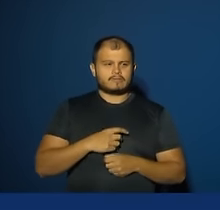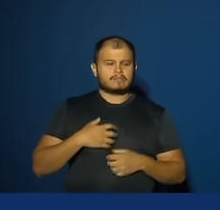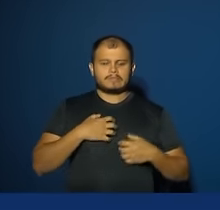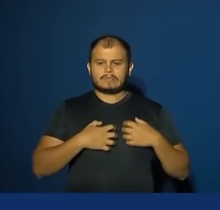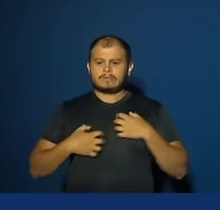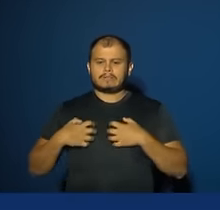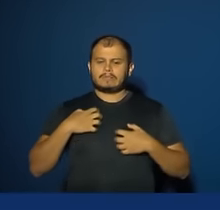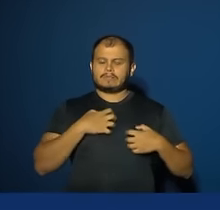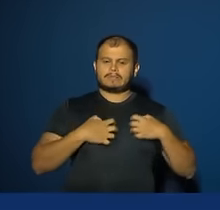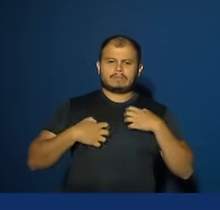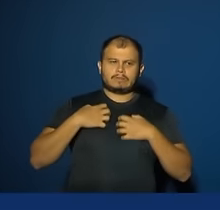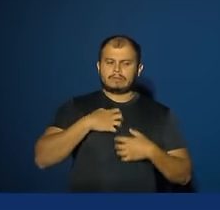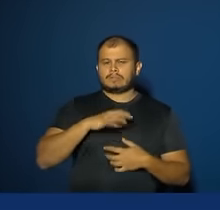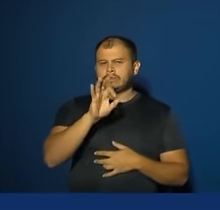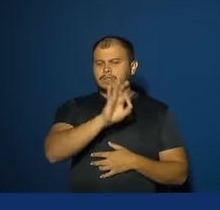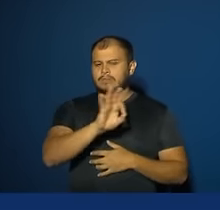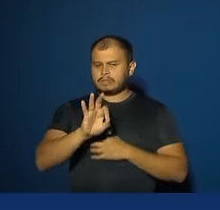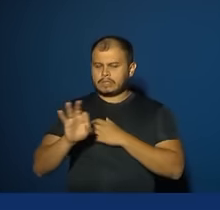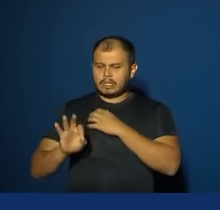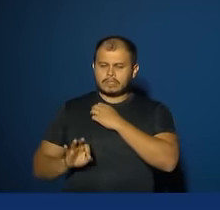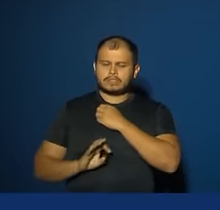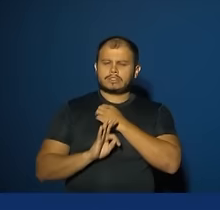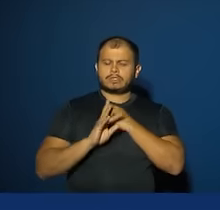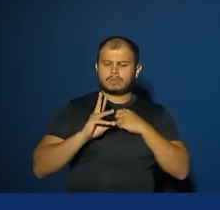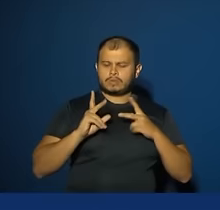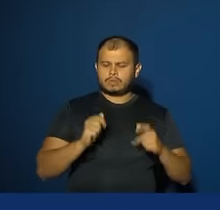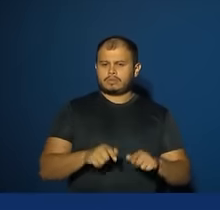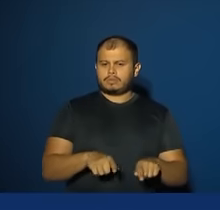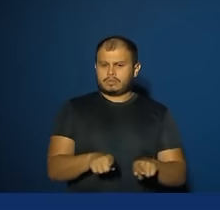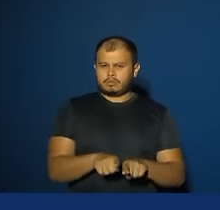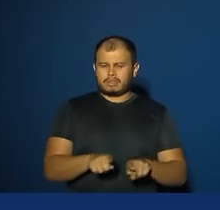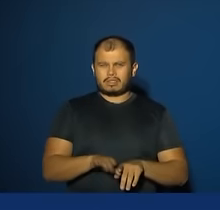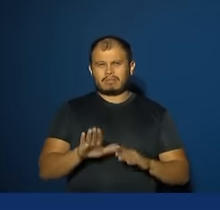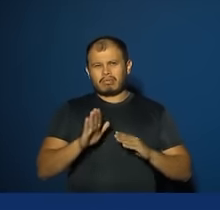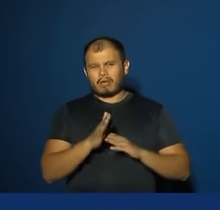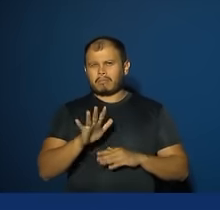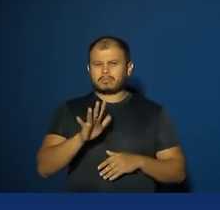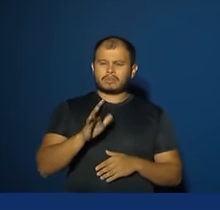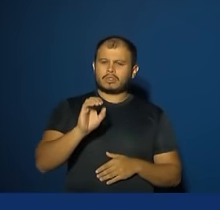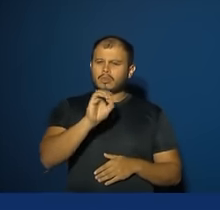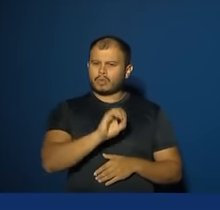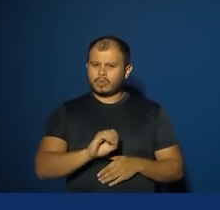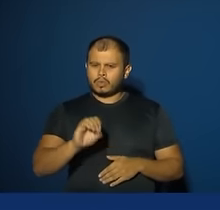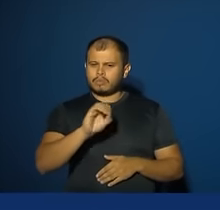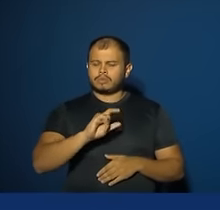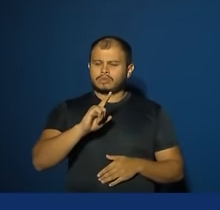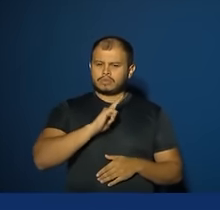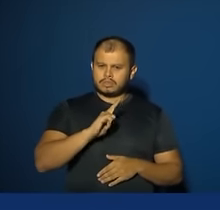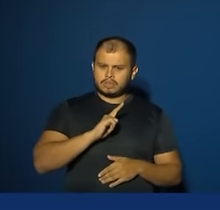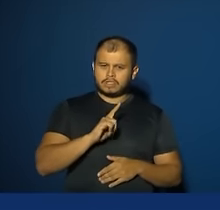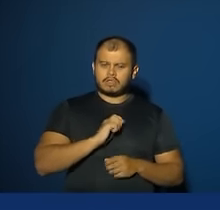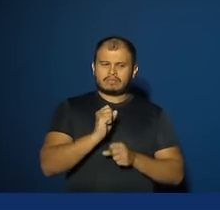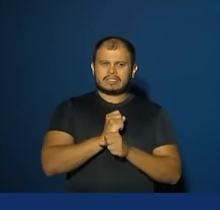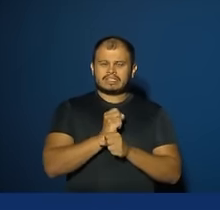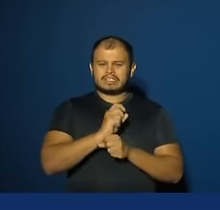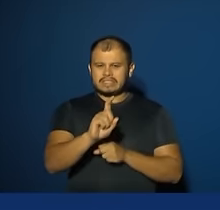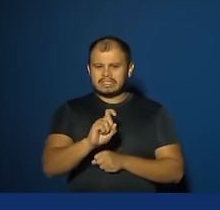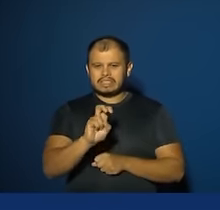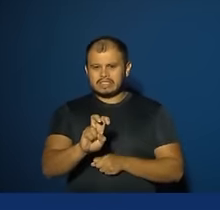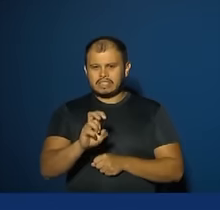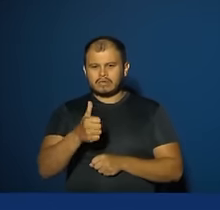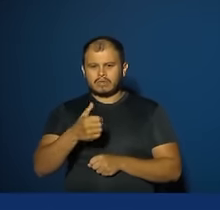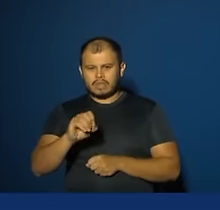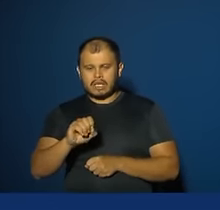grande nas taxas. A gente olhou até no outubro, a Treasury, 5 anos ou 10 anos,